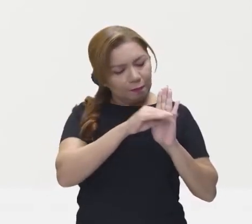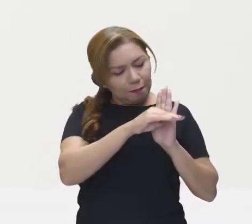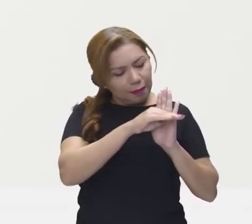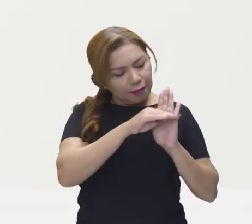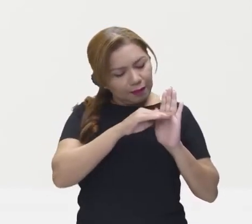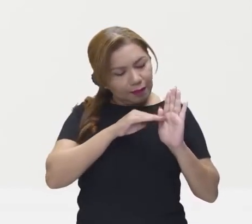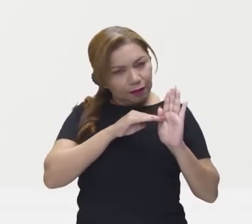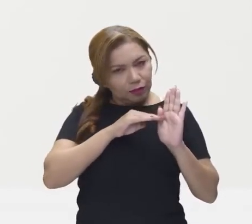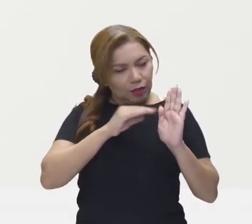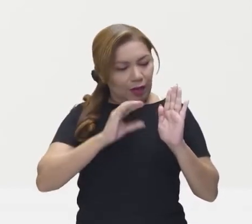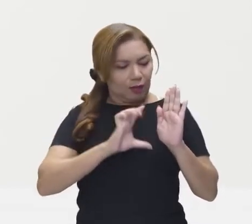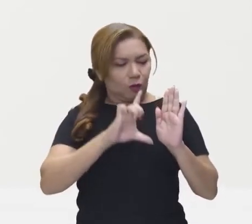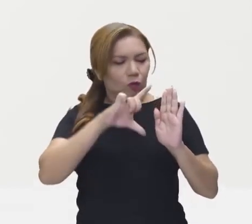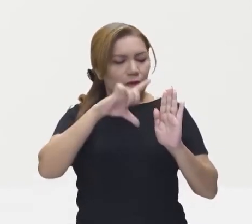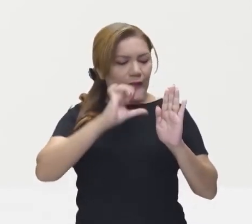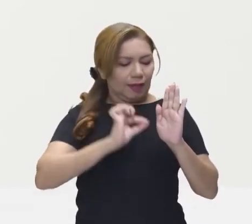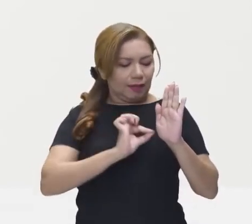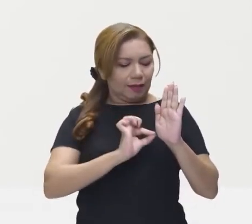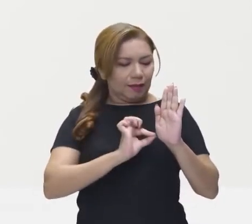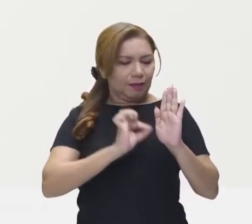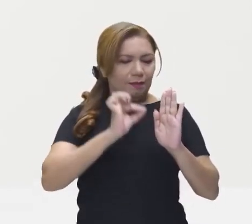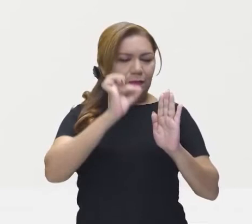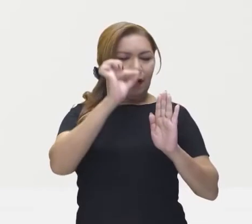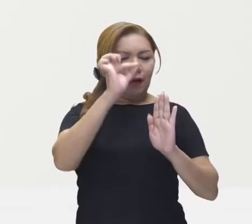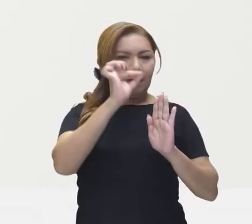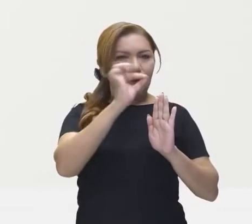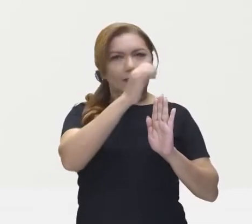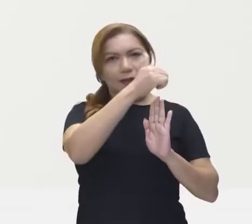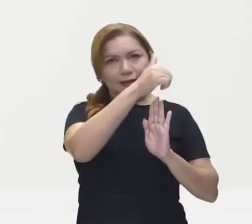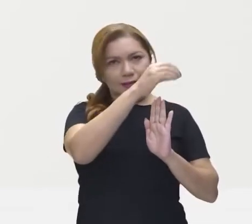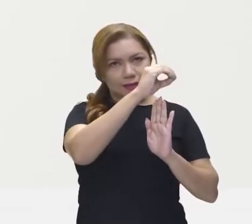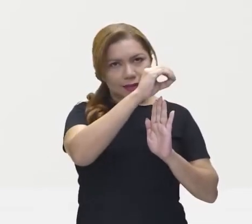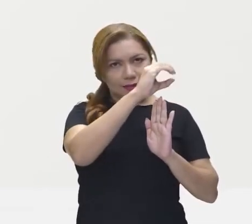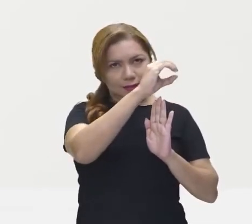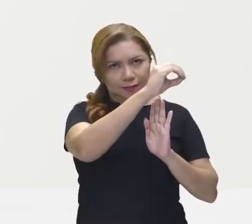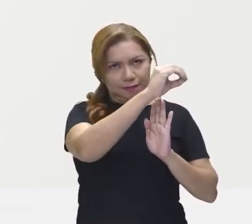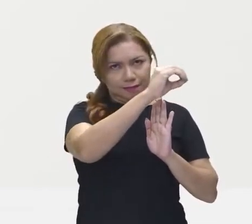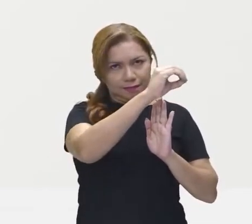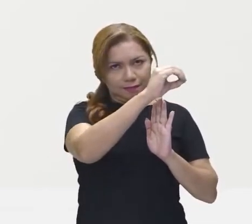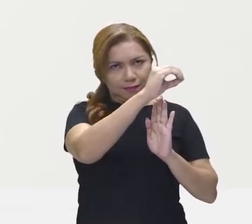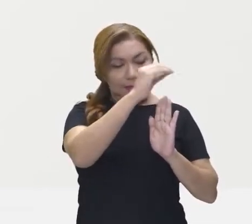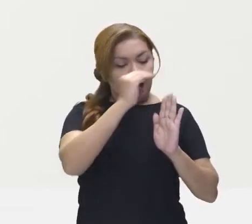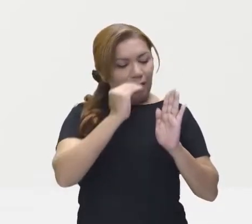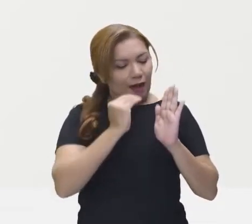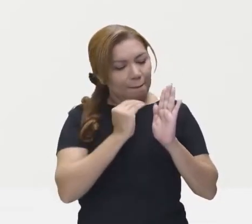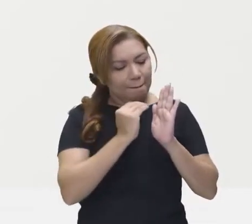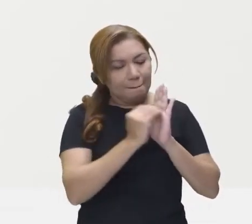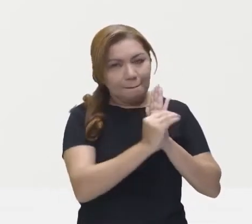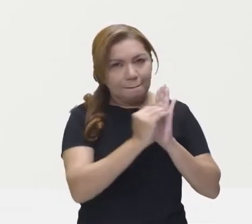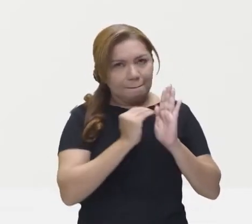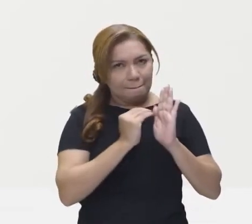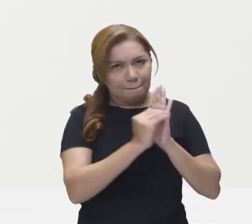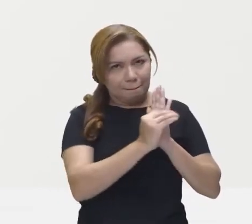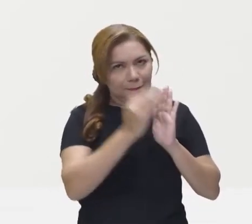nós vamos multiplicar por 50, ok?